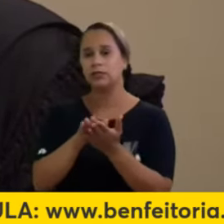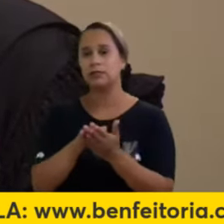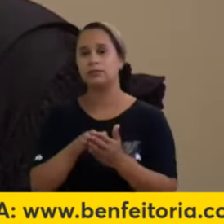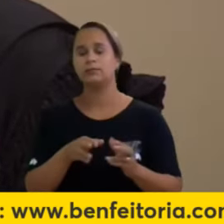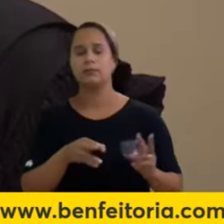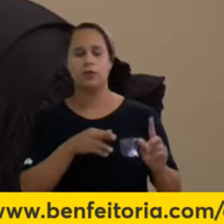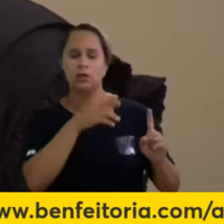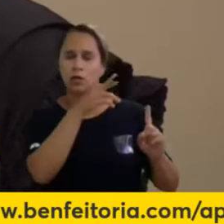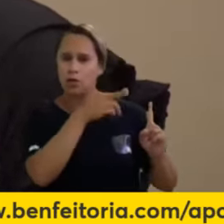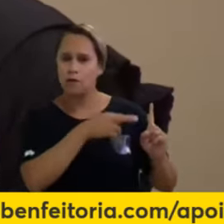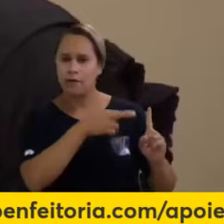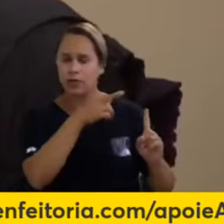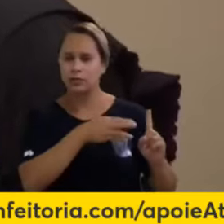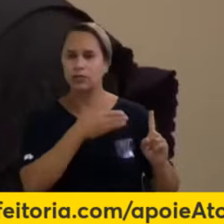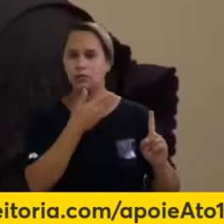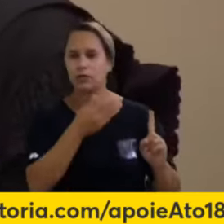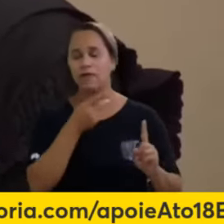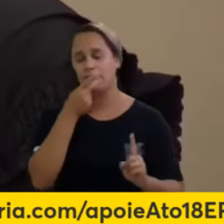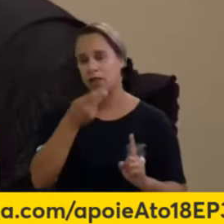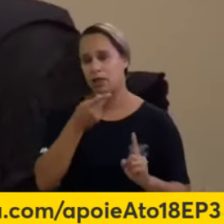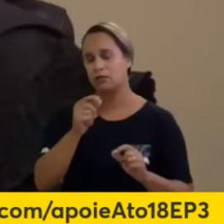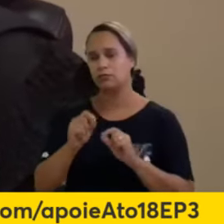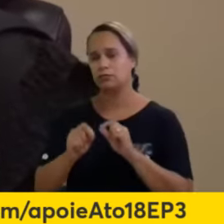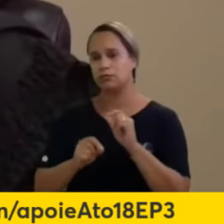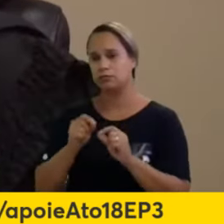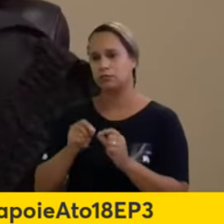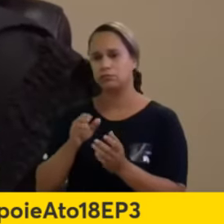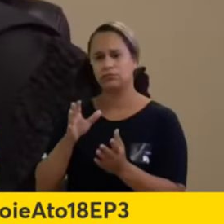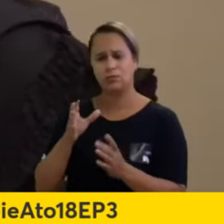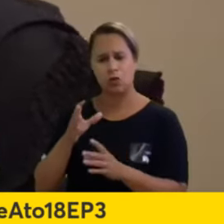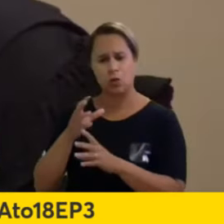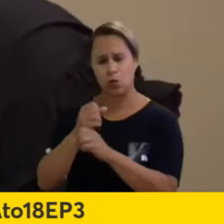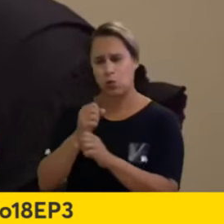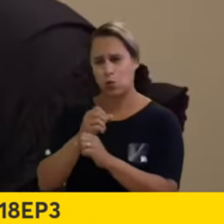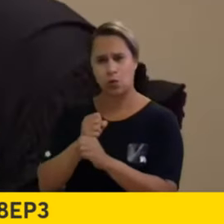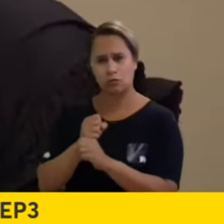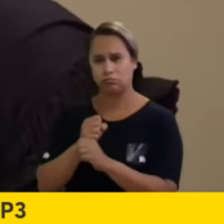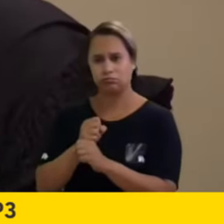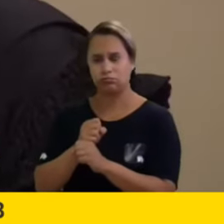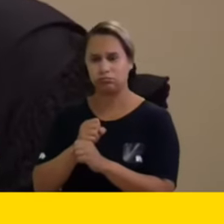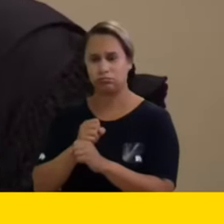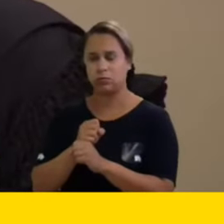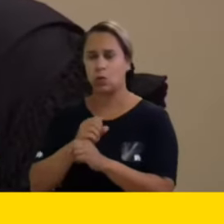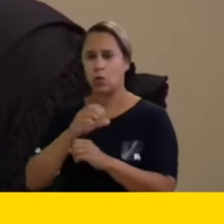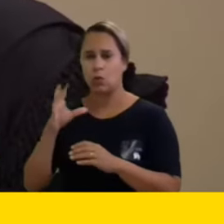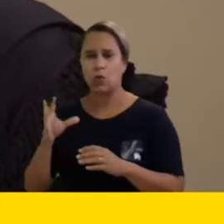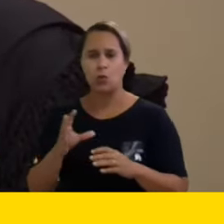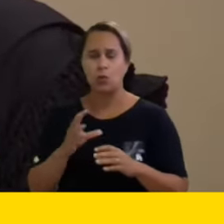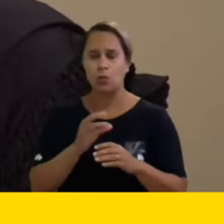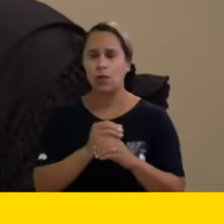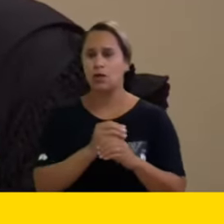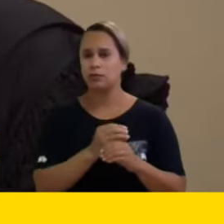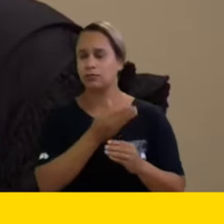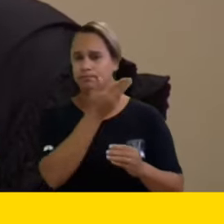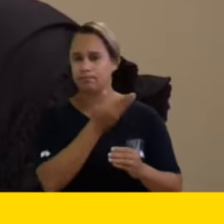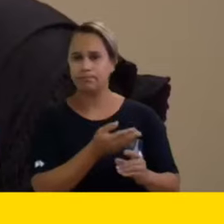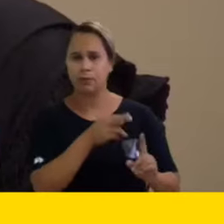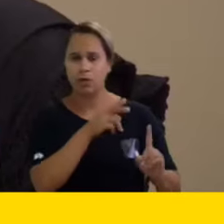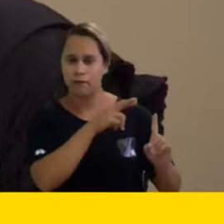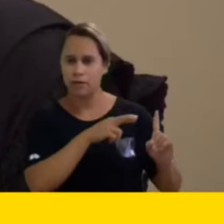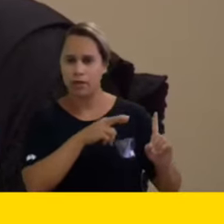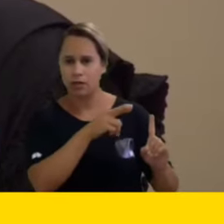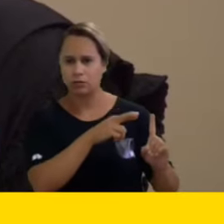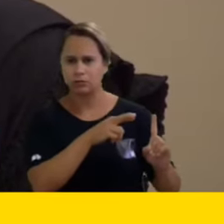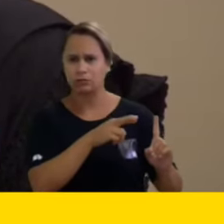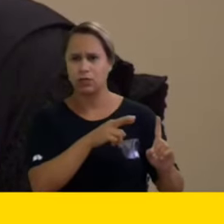e prossigo certo que a totalidade das despesas não pode ser imputada aos investigados considerando que inúmeras outras pessoas vinculadas